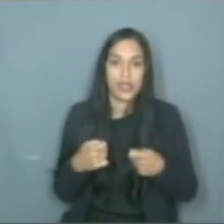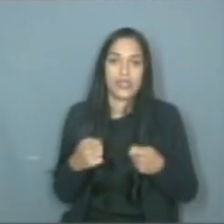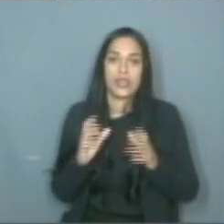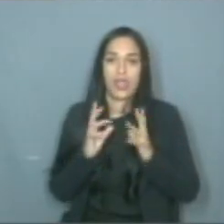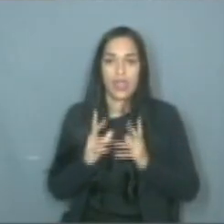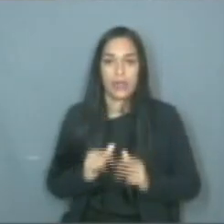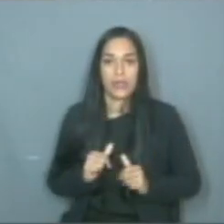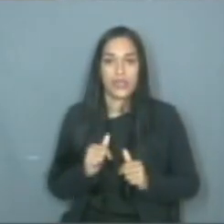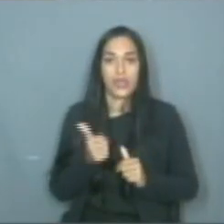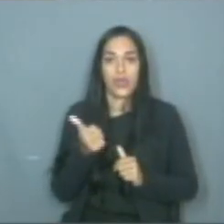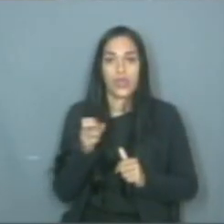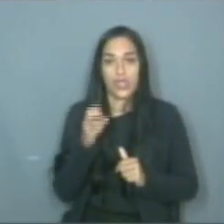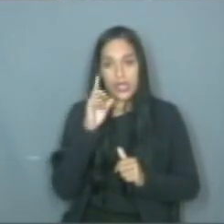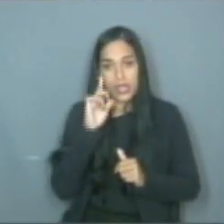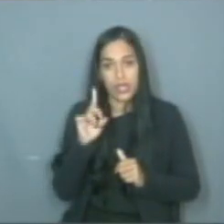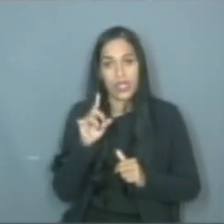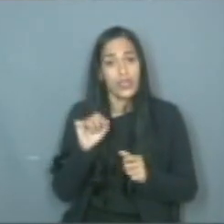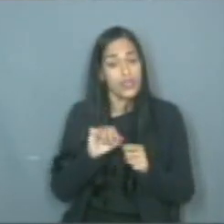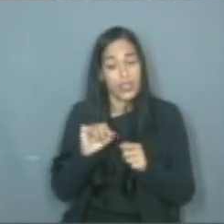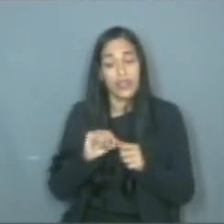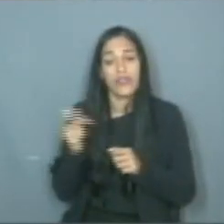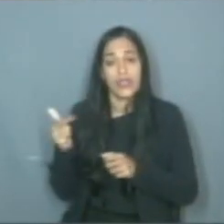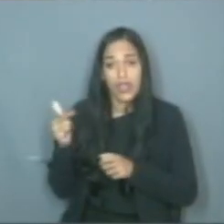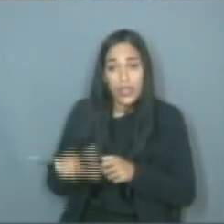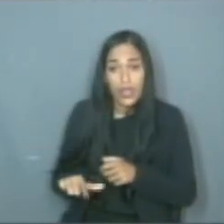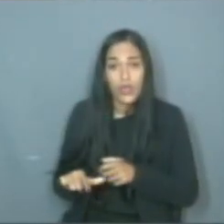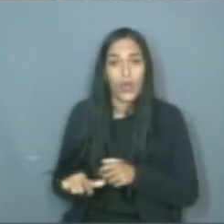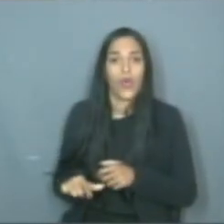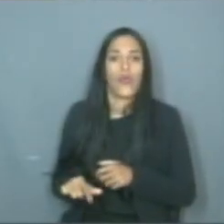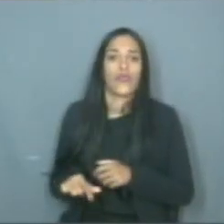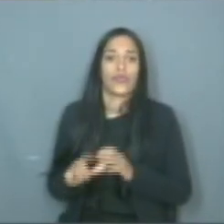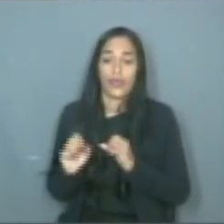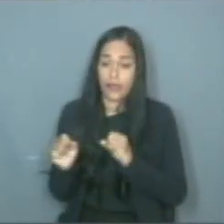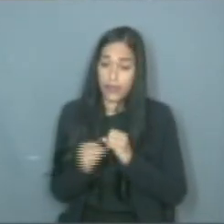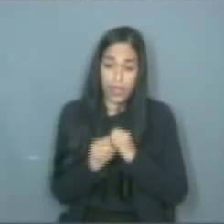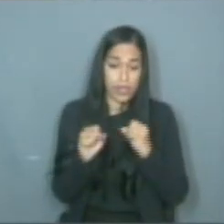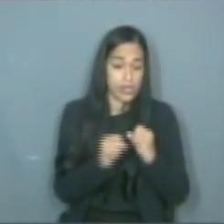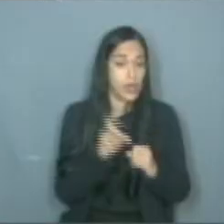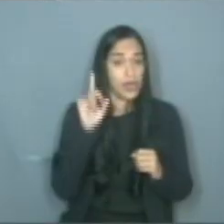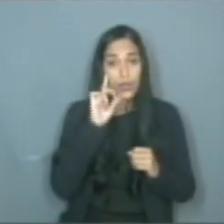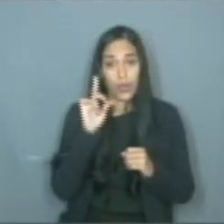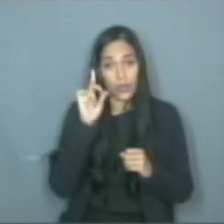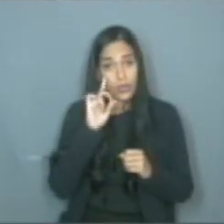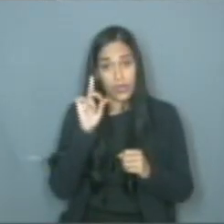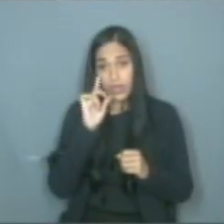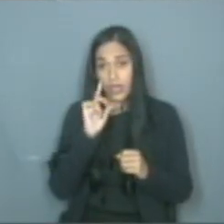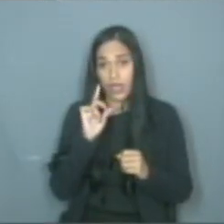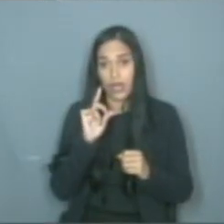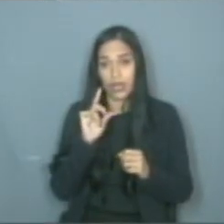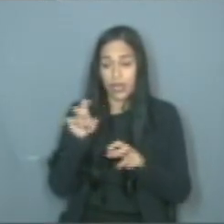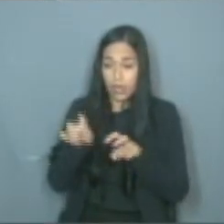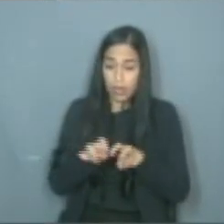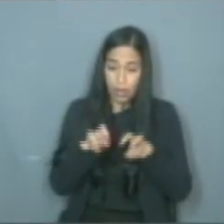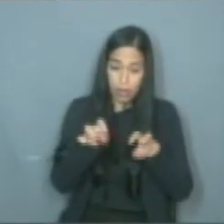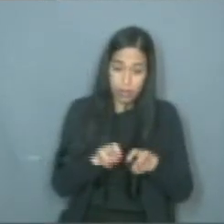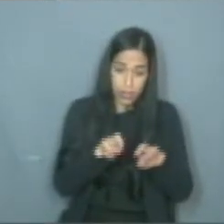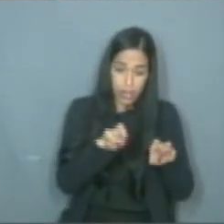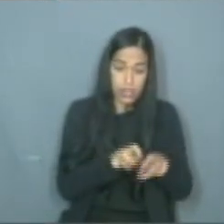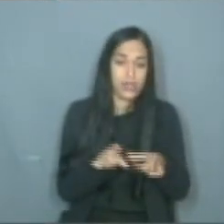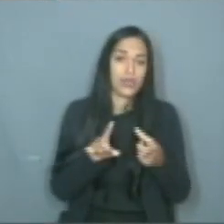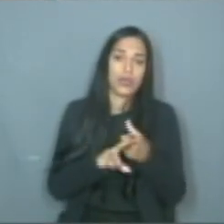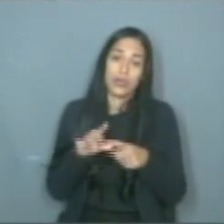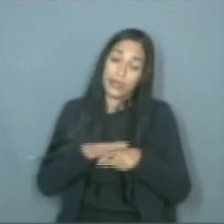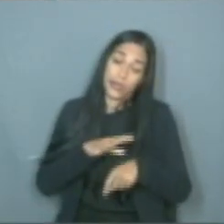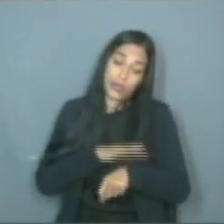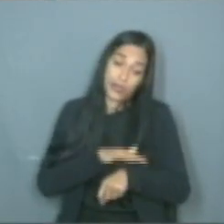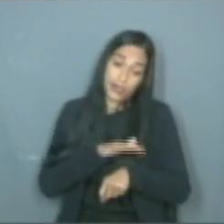dias pode voltar lá. Tem que fazer de novo. Capinação e varrição. Varrição tem que ser feita diariamente. E capinação quase que, principalmente com o tempo